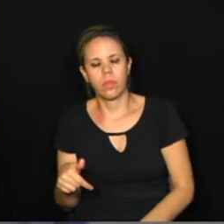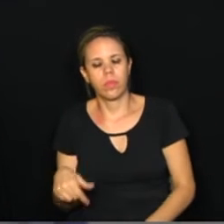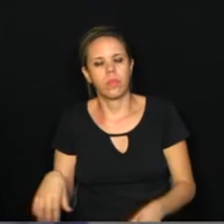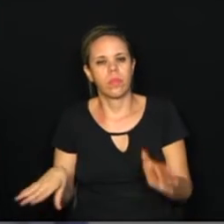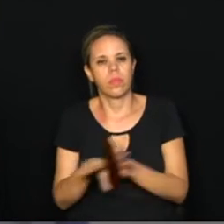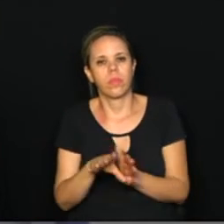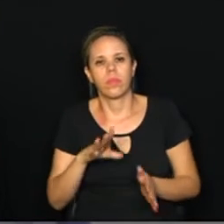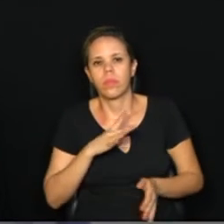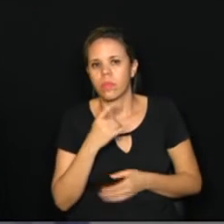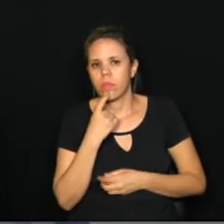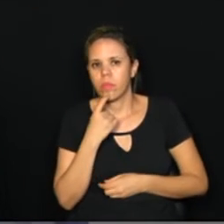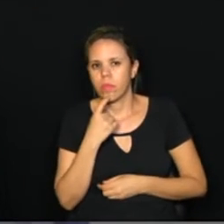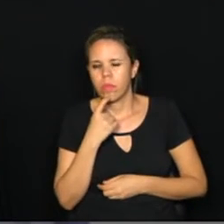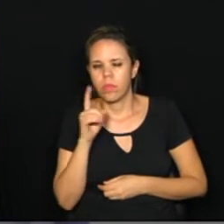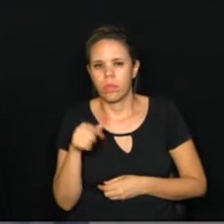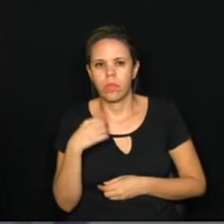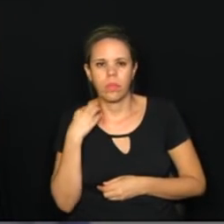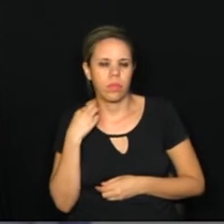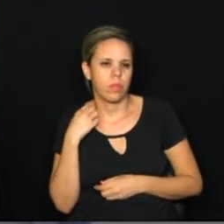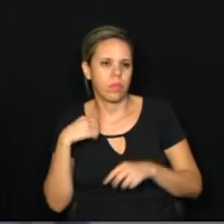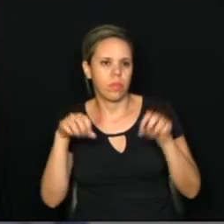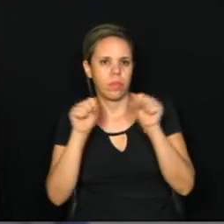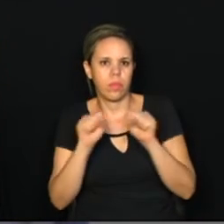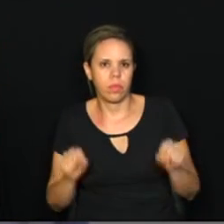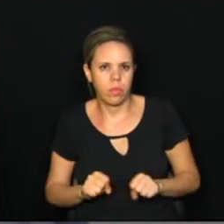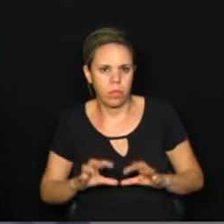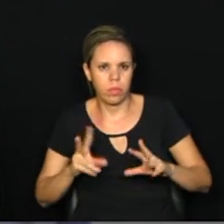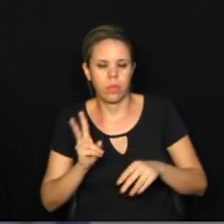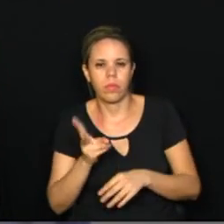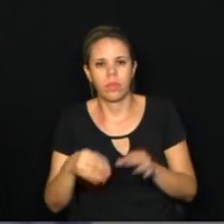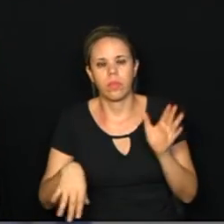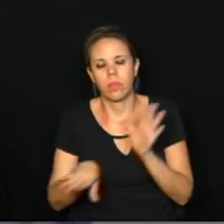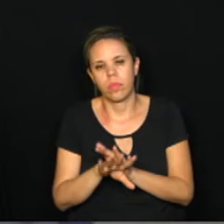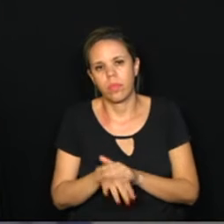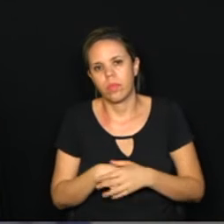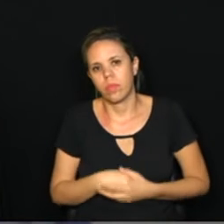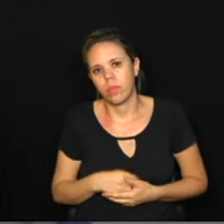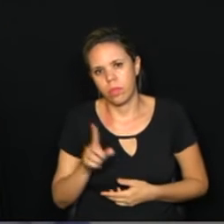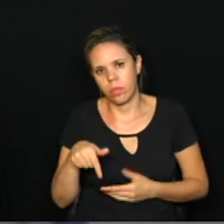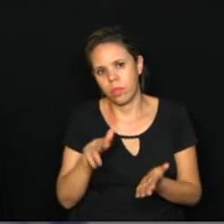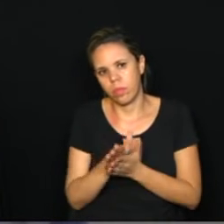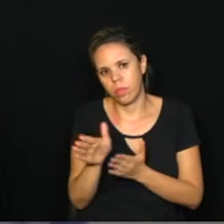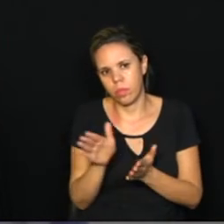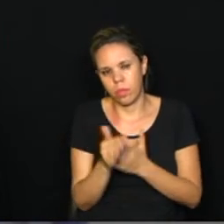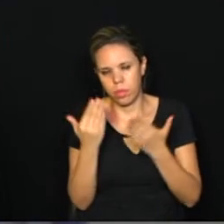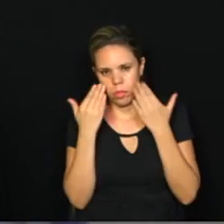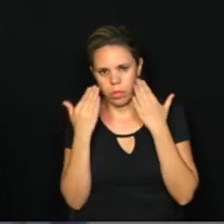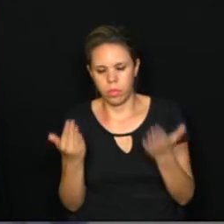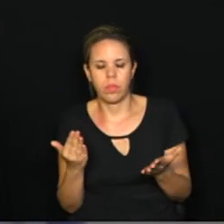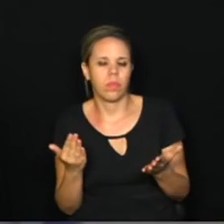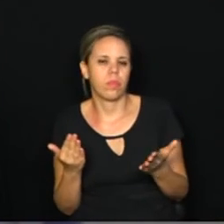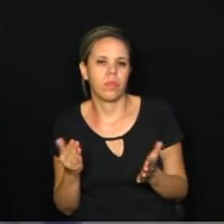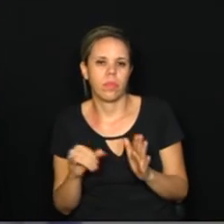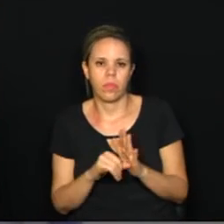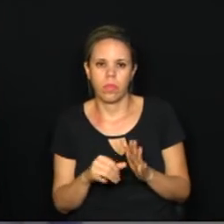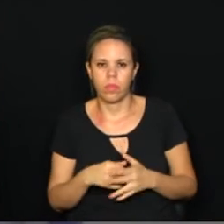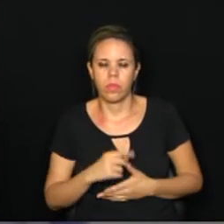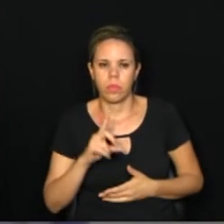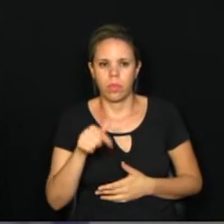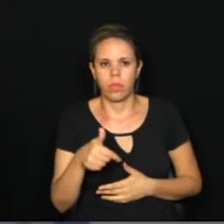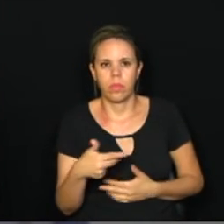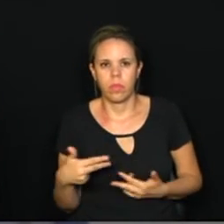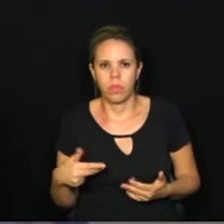de Campinas. Então, esse sistema, toda vez que chega um alerta, ele é publicado no Diário Oficial. A outra